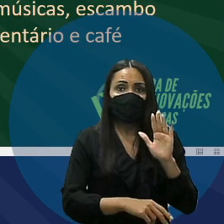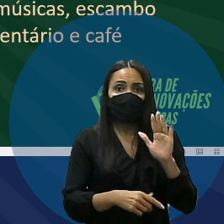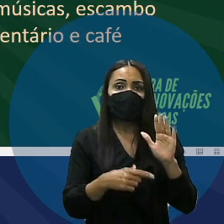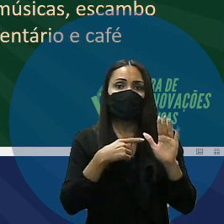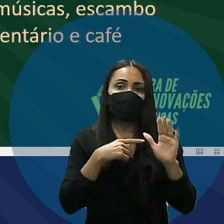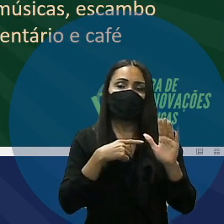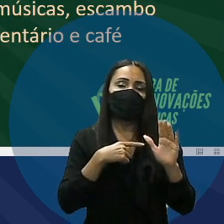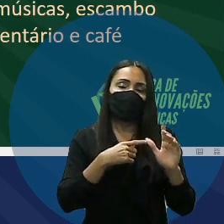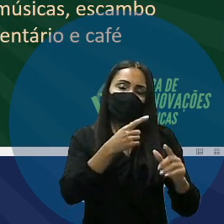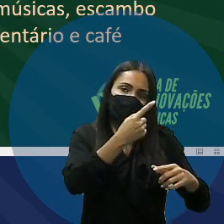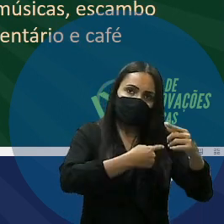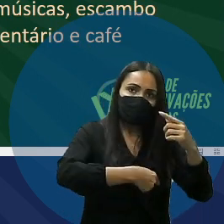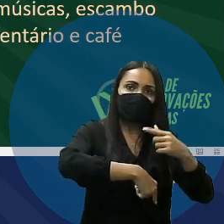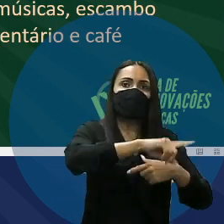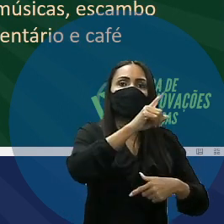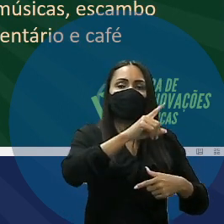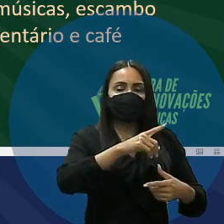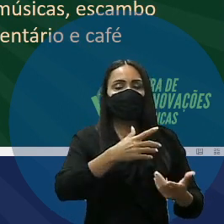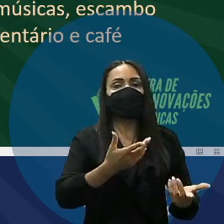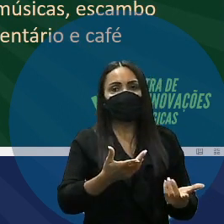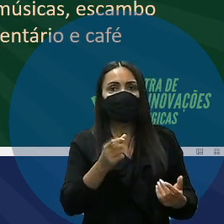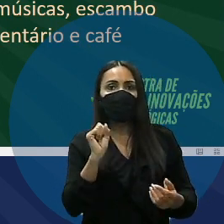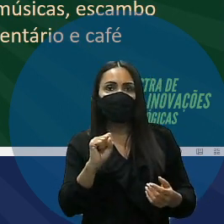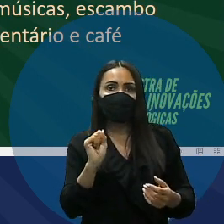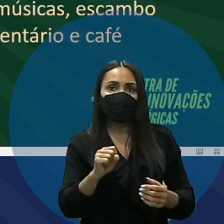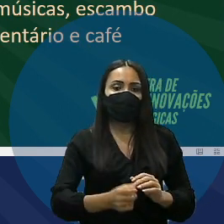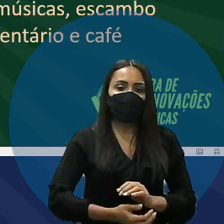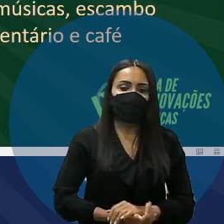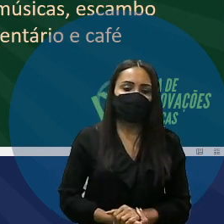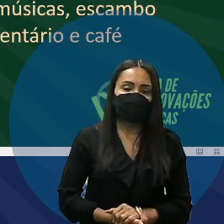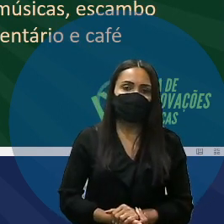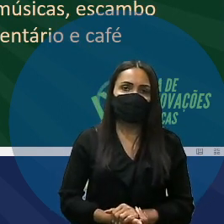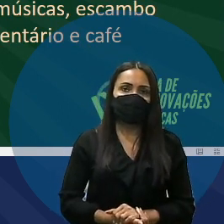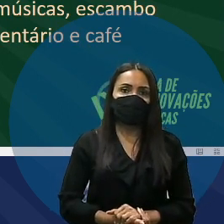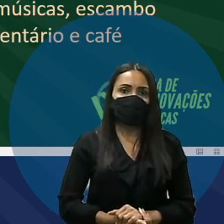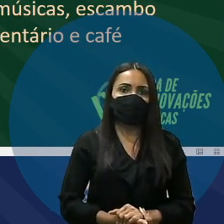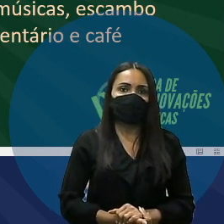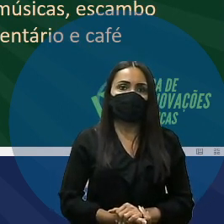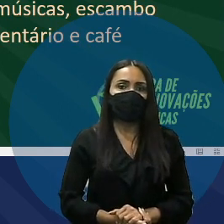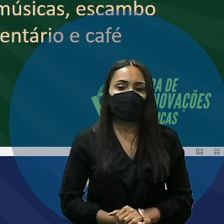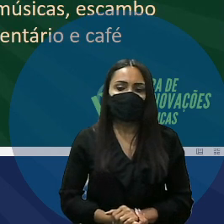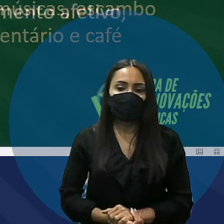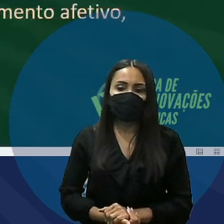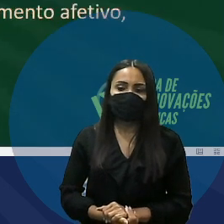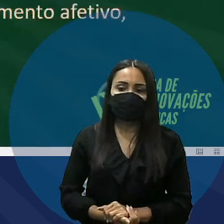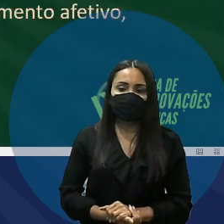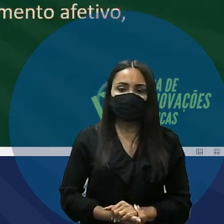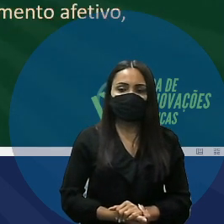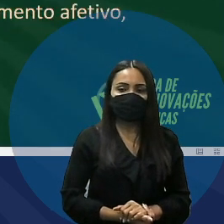que a gente não imaginava. Pode passar, por favor, mais um slide.